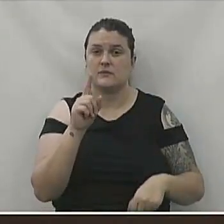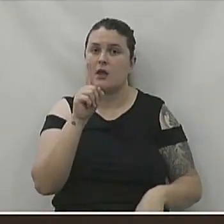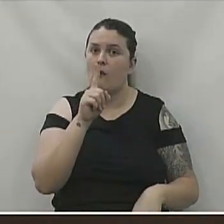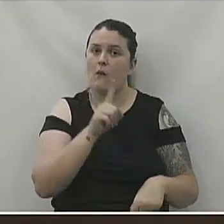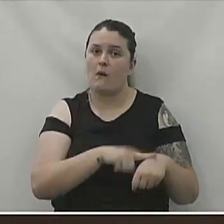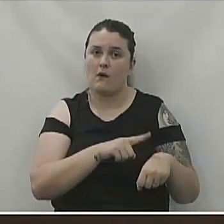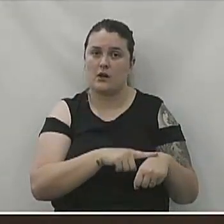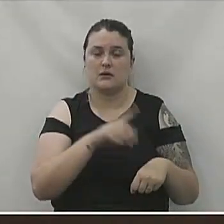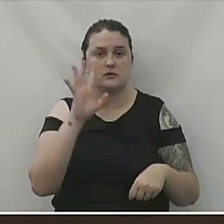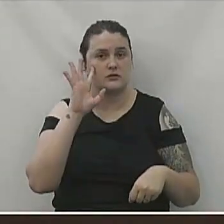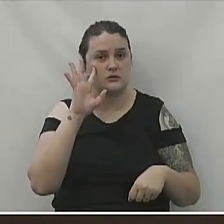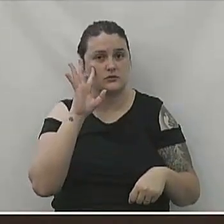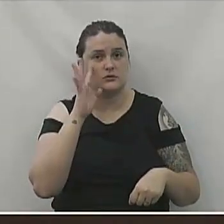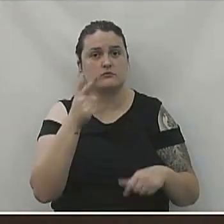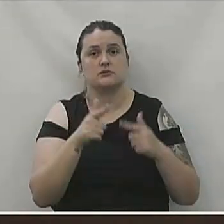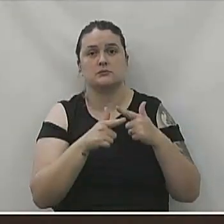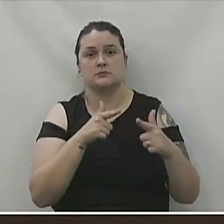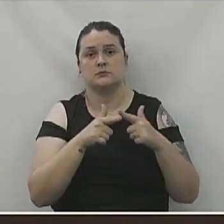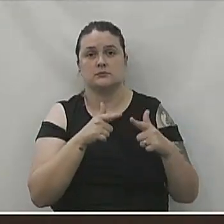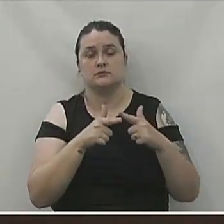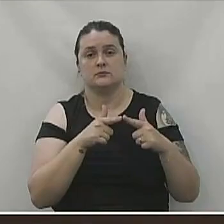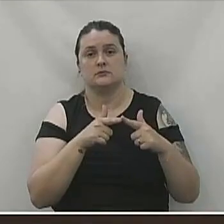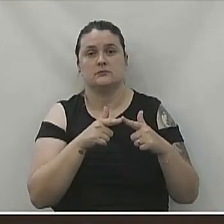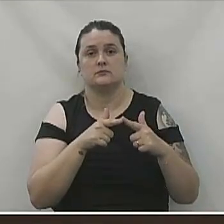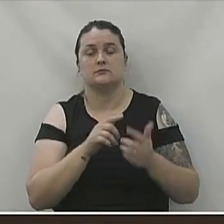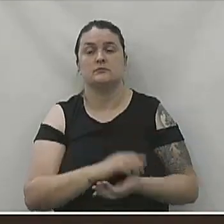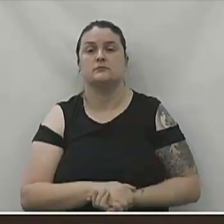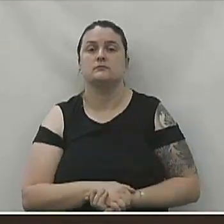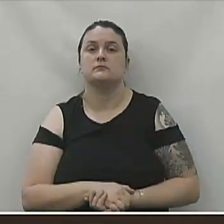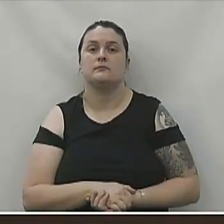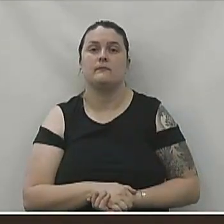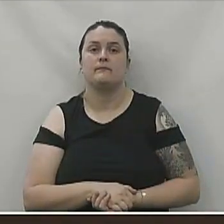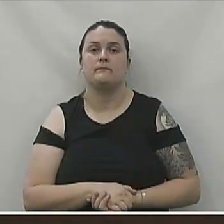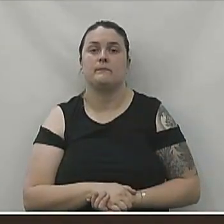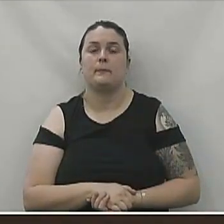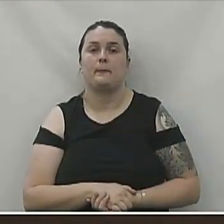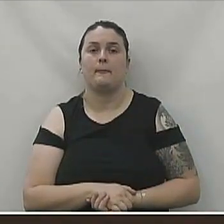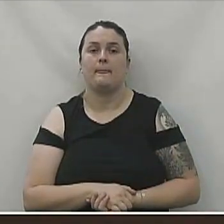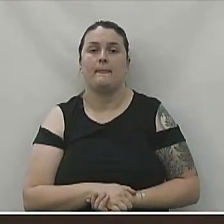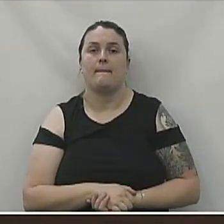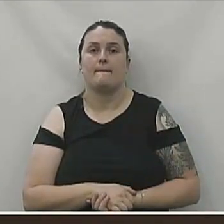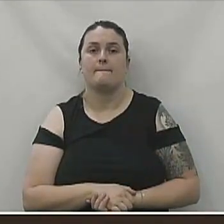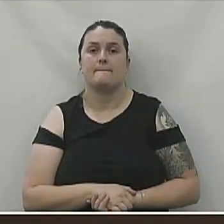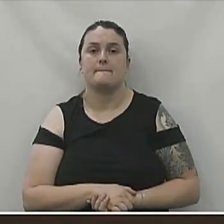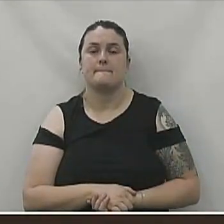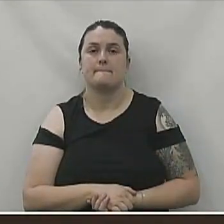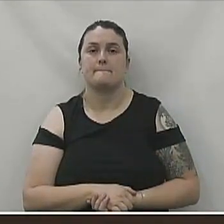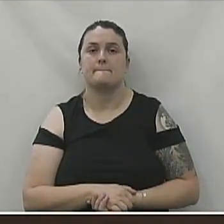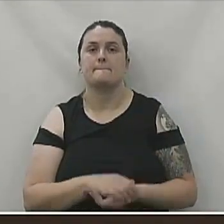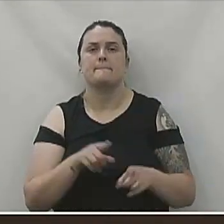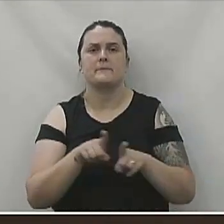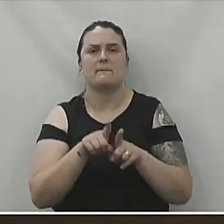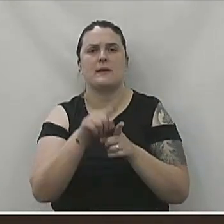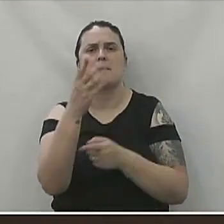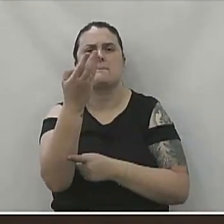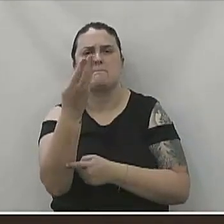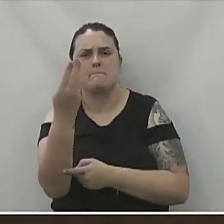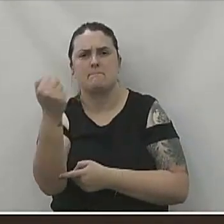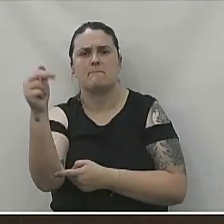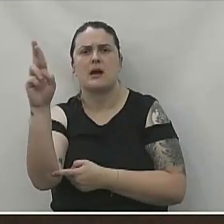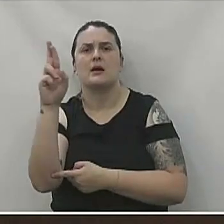imediatamente e ser né revisto era questão dos bares e restaurantes e